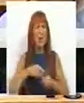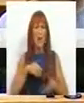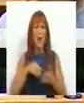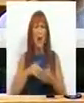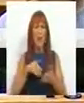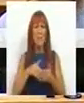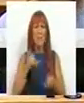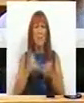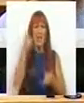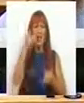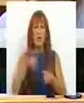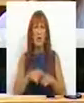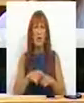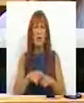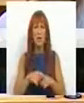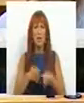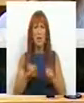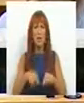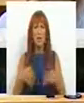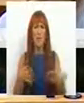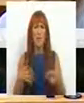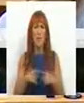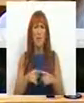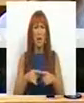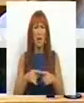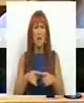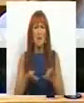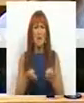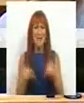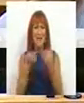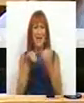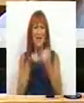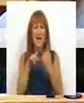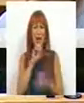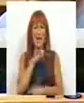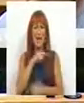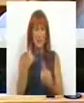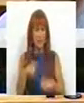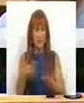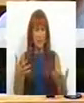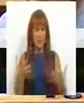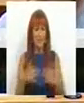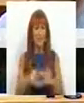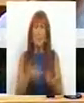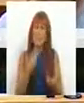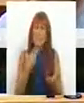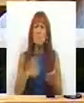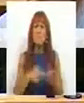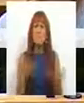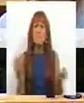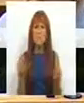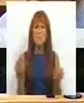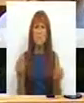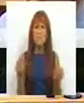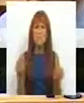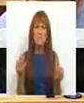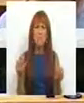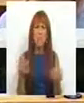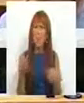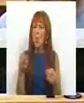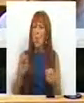barreiras digitais e também de igualdade de oportunidades. É verdade que